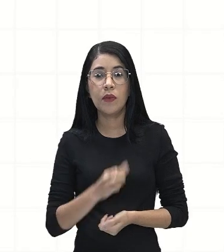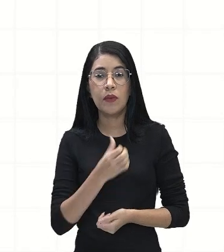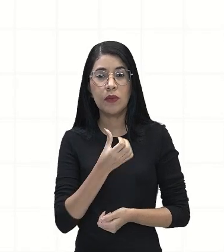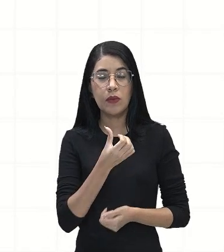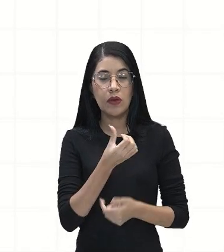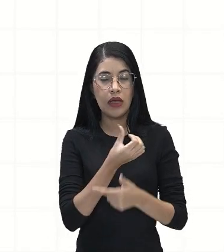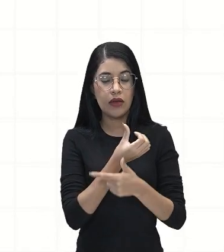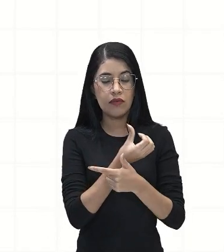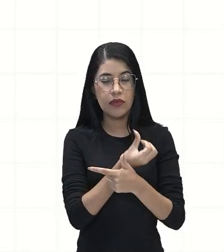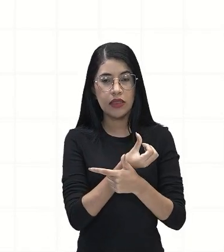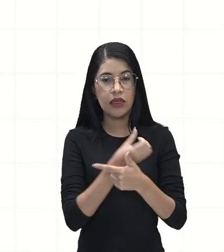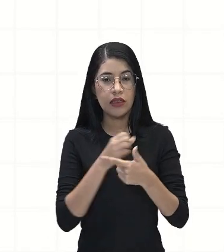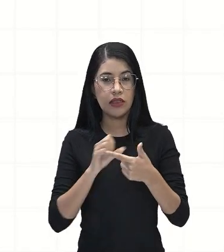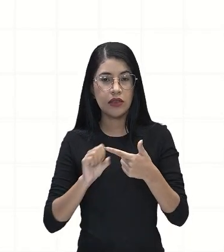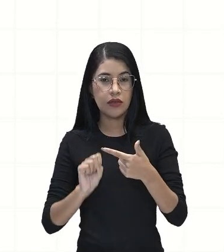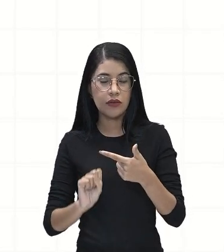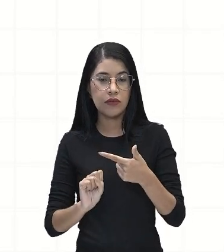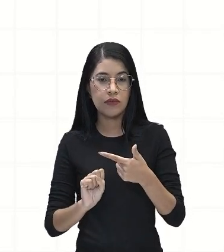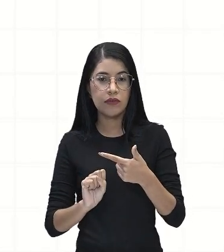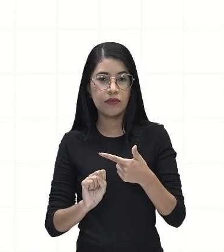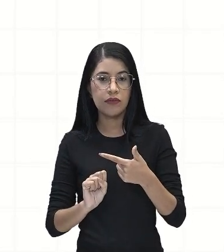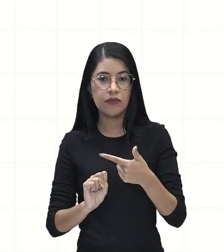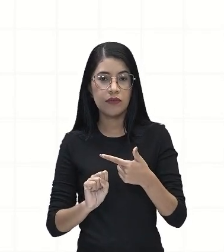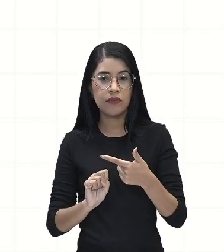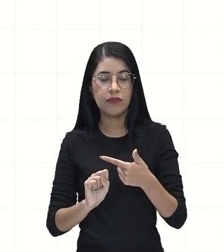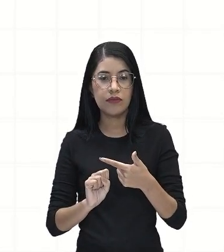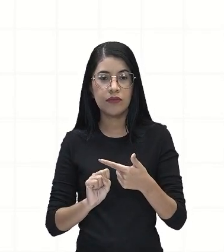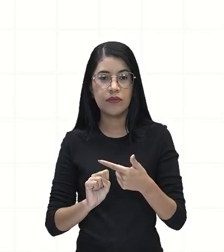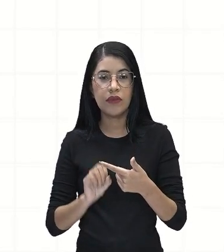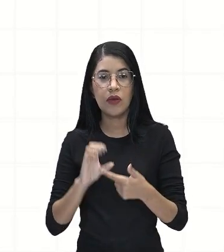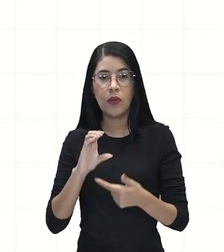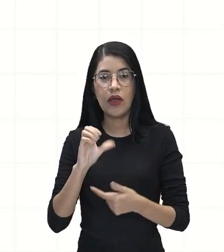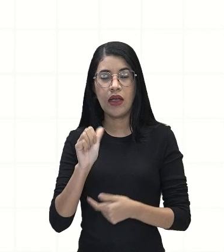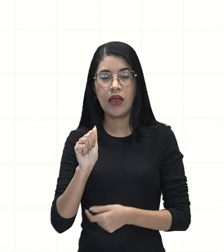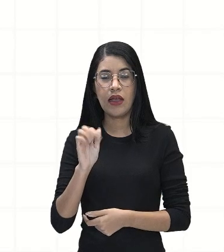catetos, né? Então, são catetos,